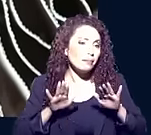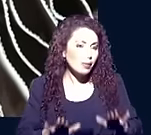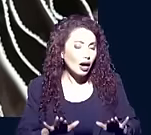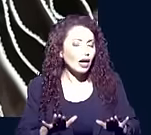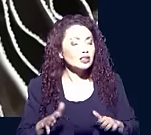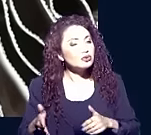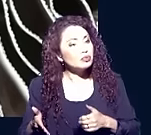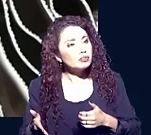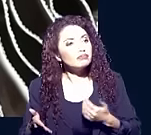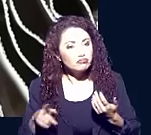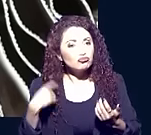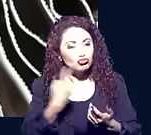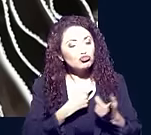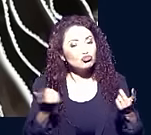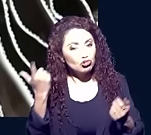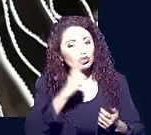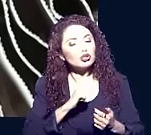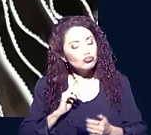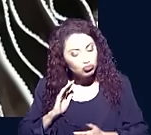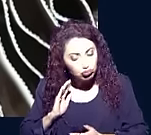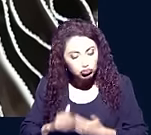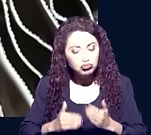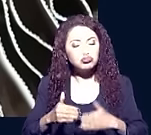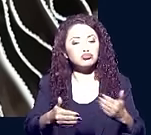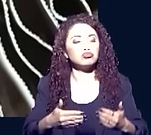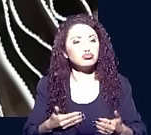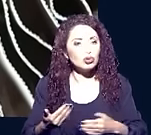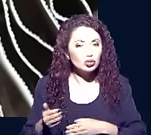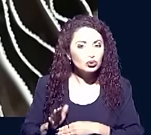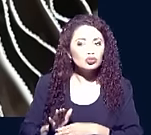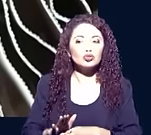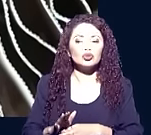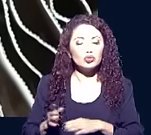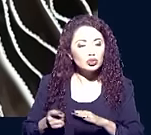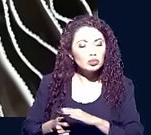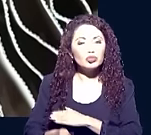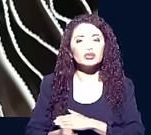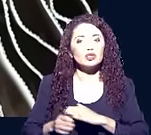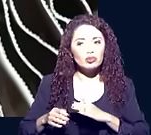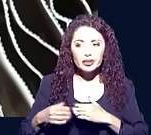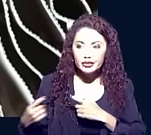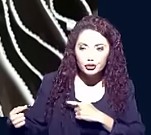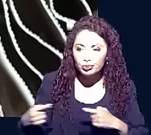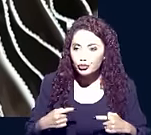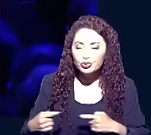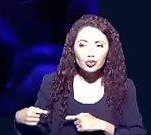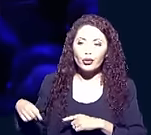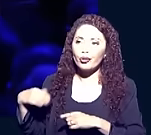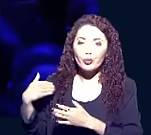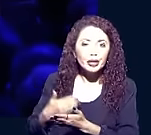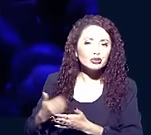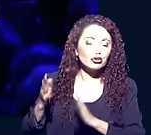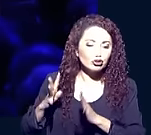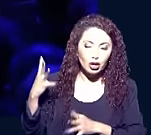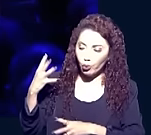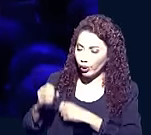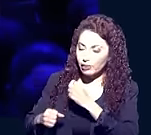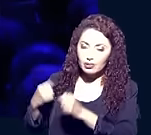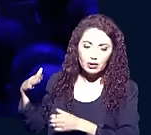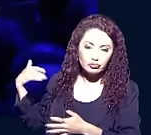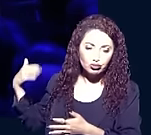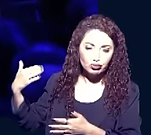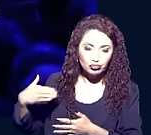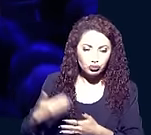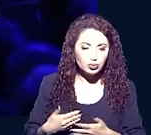avançamos muito dando essa contribuição disputada discutida há mais de 40 anos no Brasil não só para registrar que o senhor T